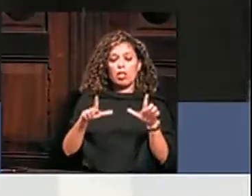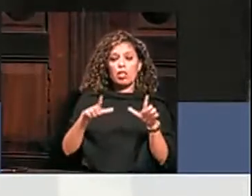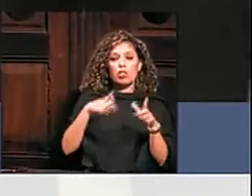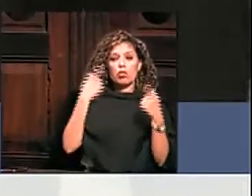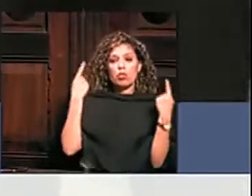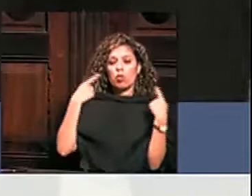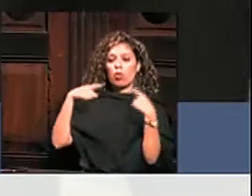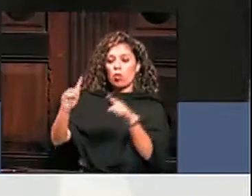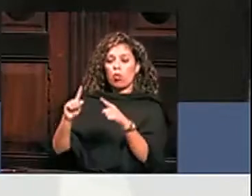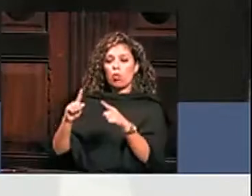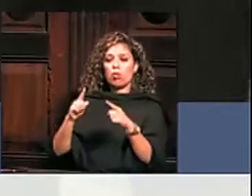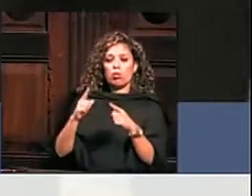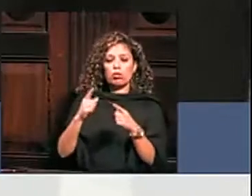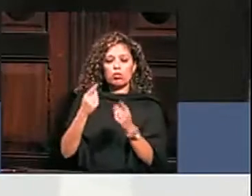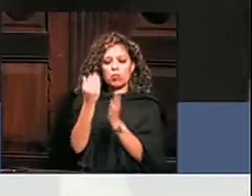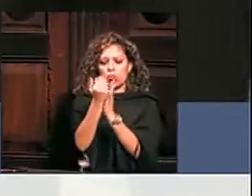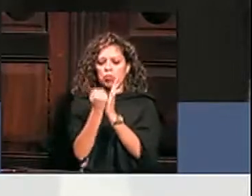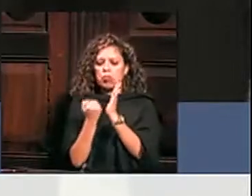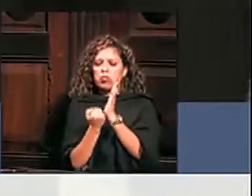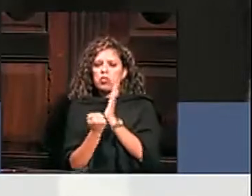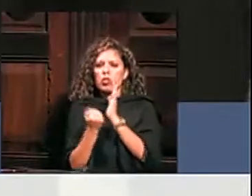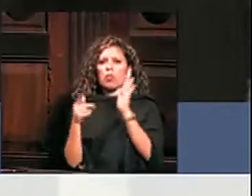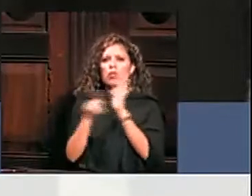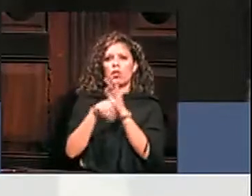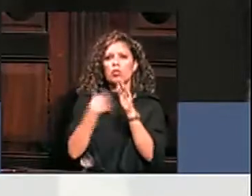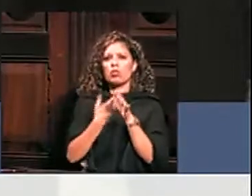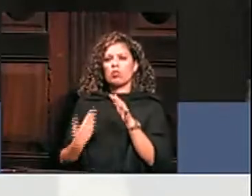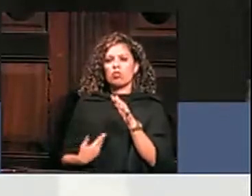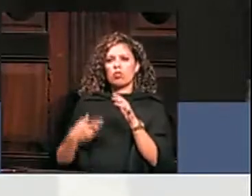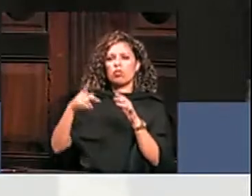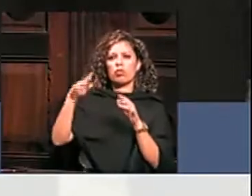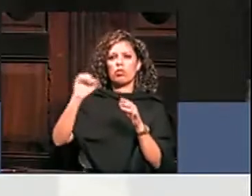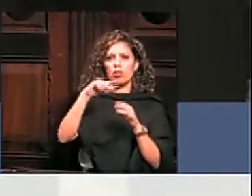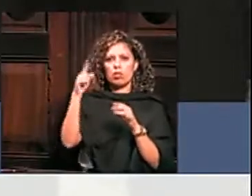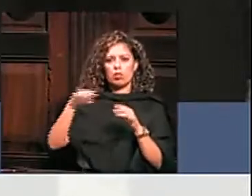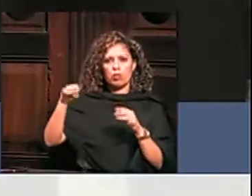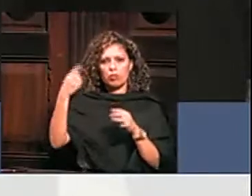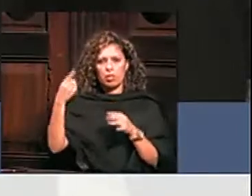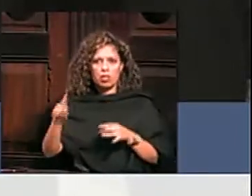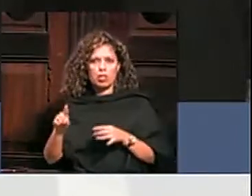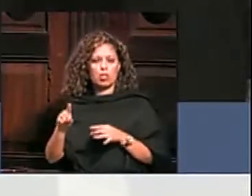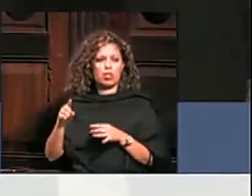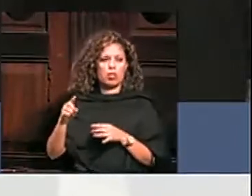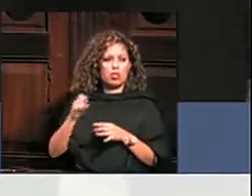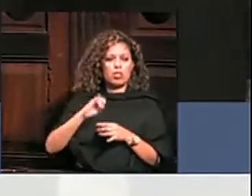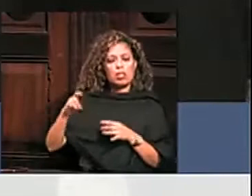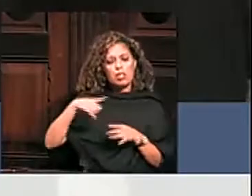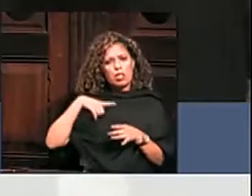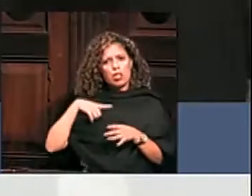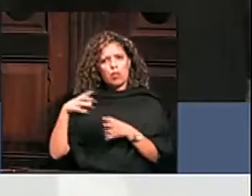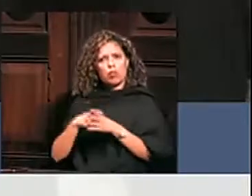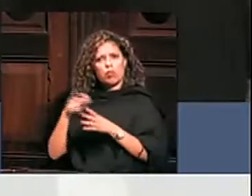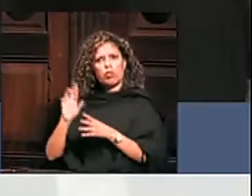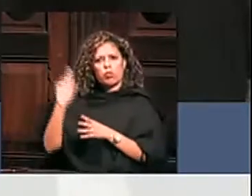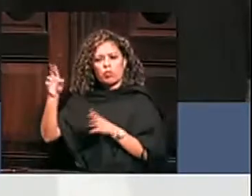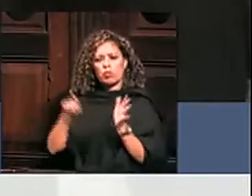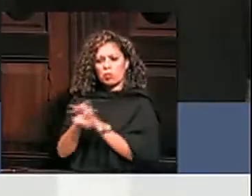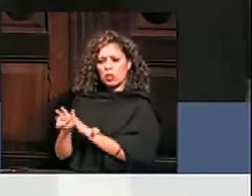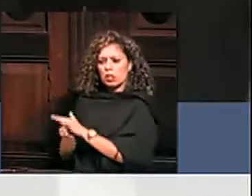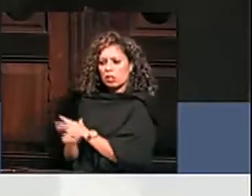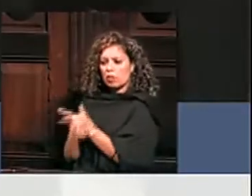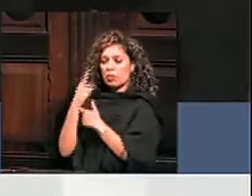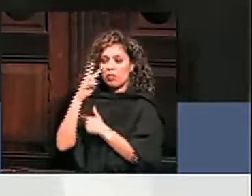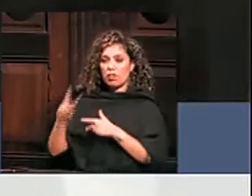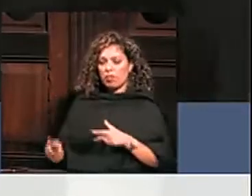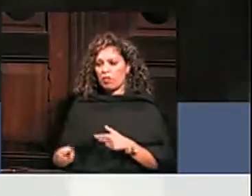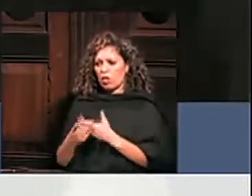do governo Pezão. Acho que ter um órgão que vai acompanhar os gastos e que vai dar